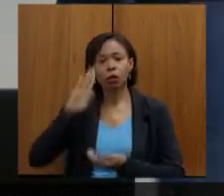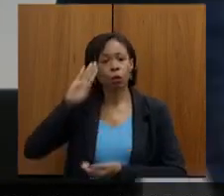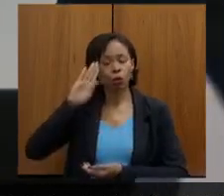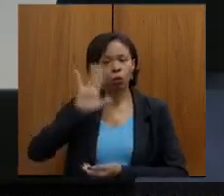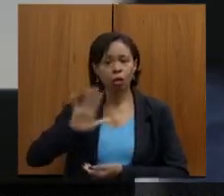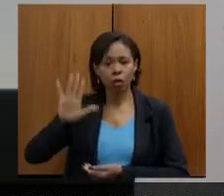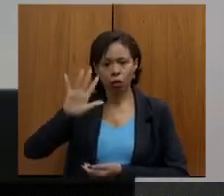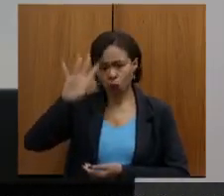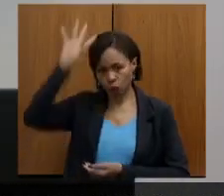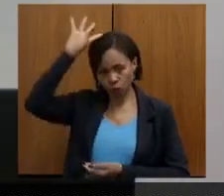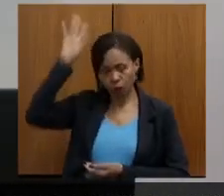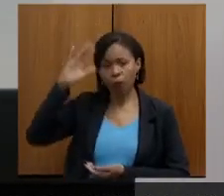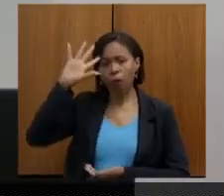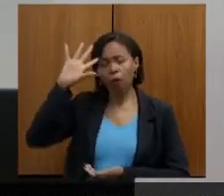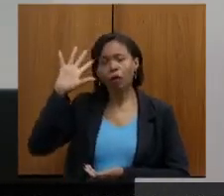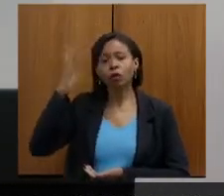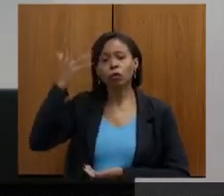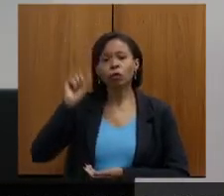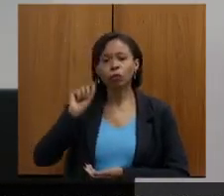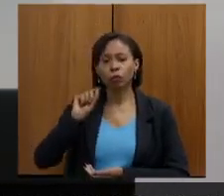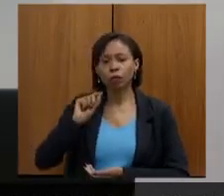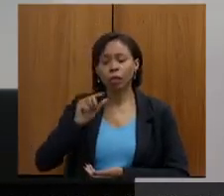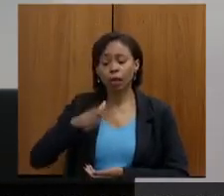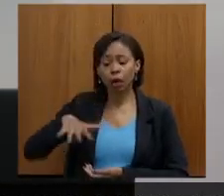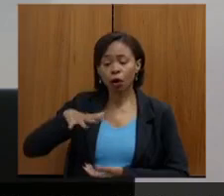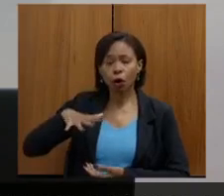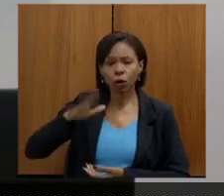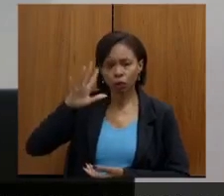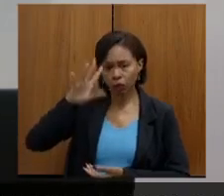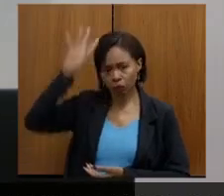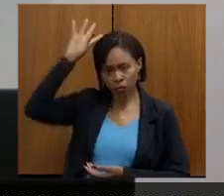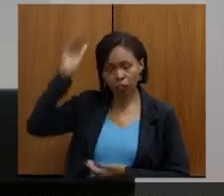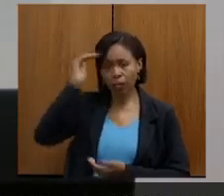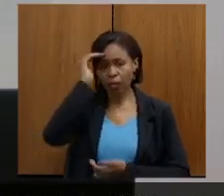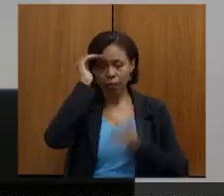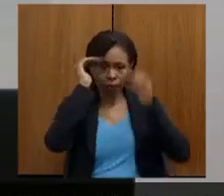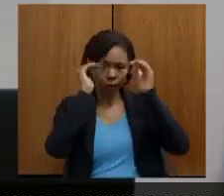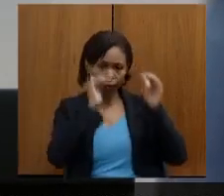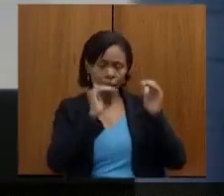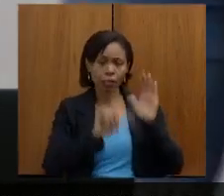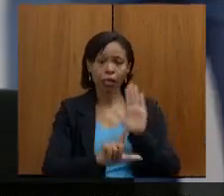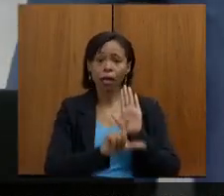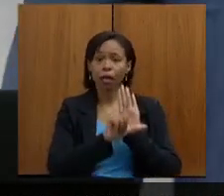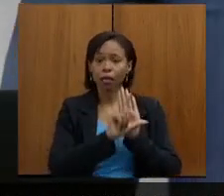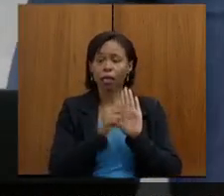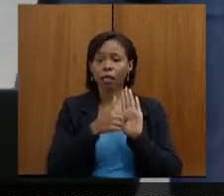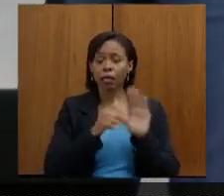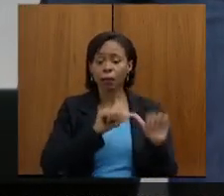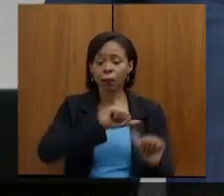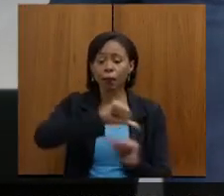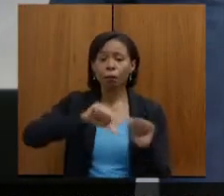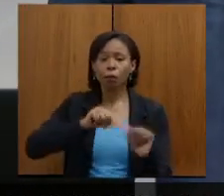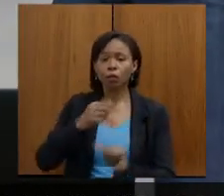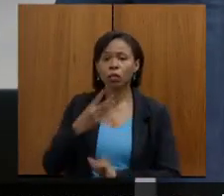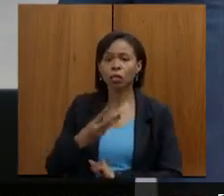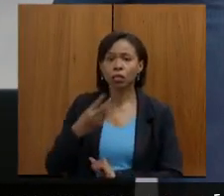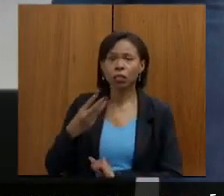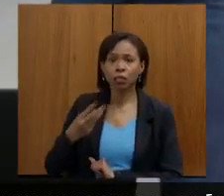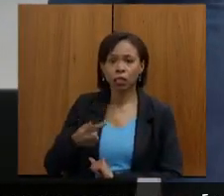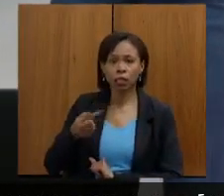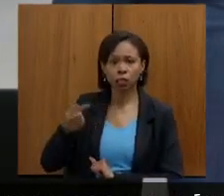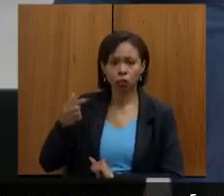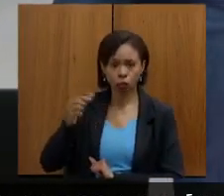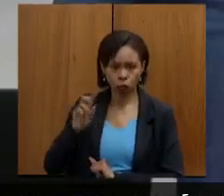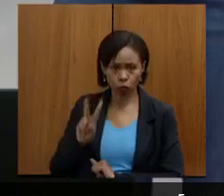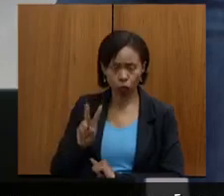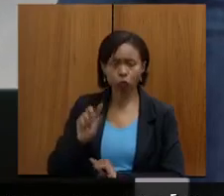bombeiro pedir providências para que a instituição passa a cumprir o disposto no artigo da Lei 23871 cautela nesse 3772